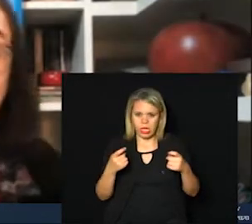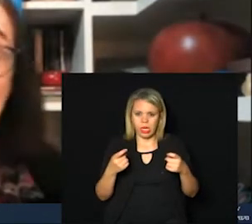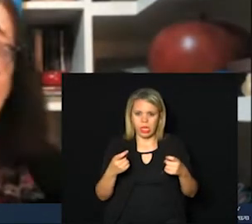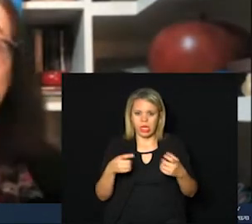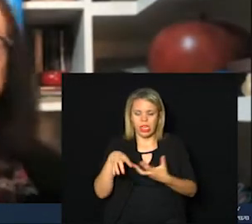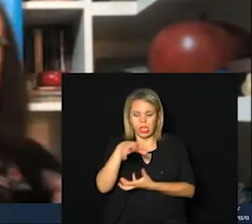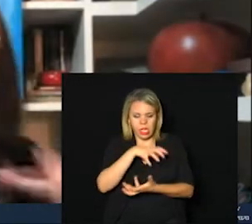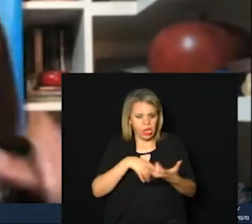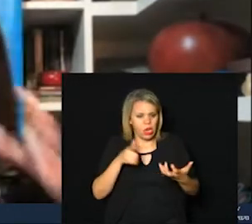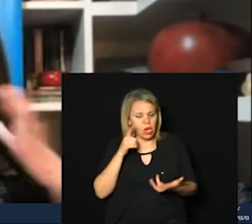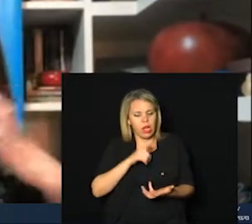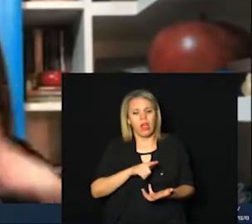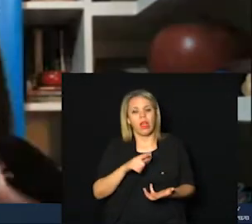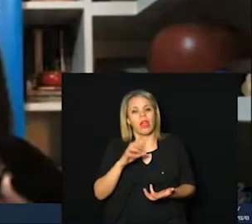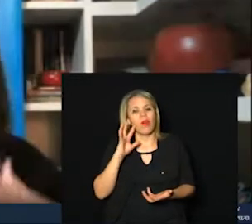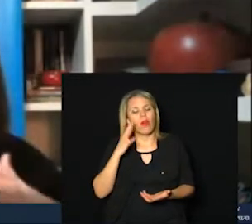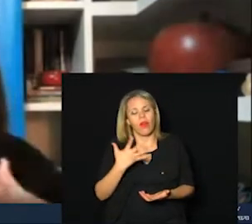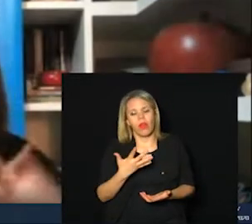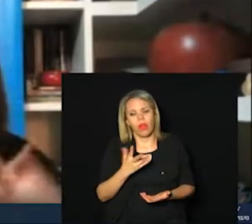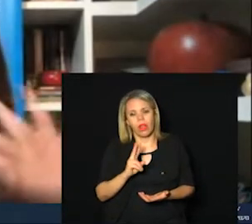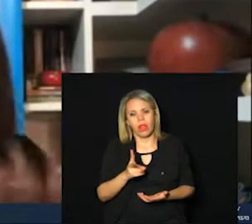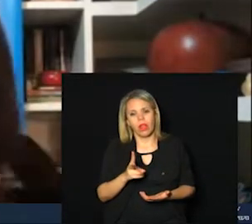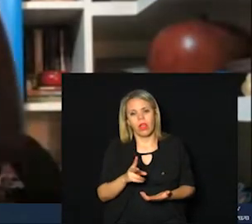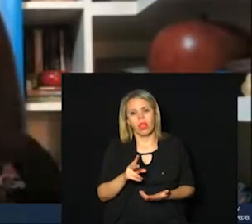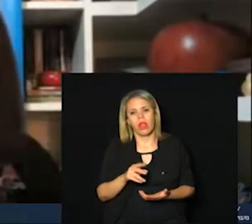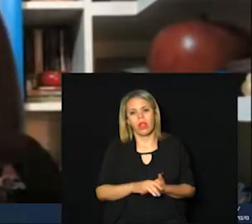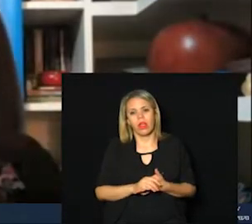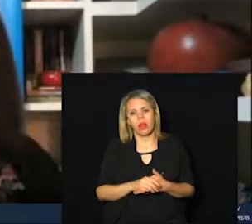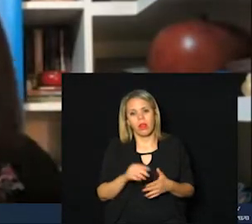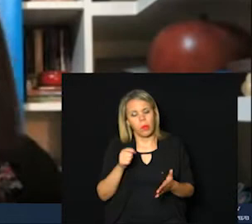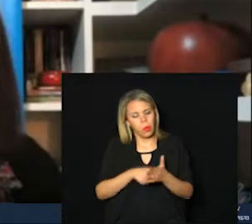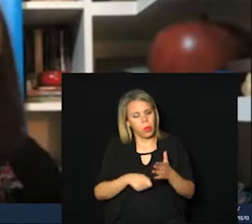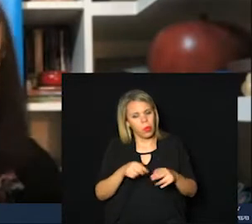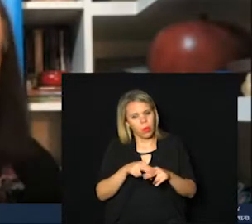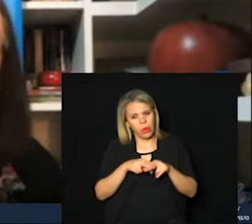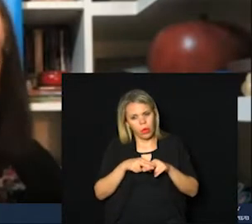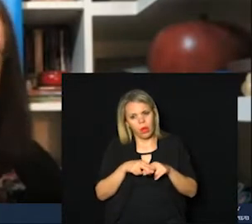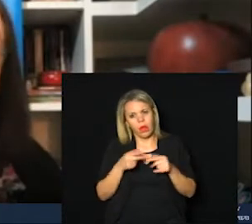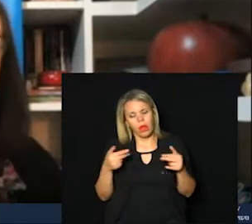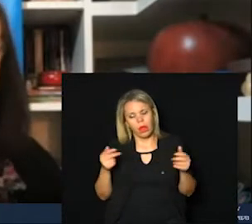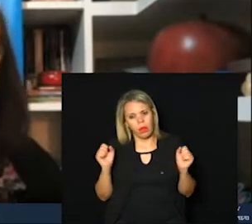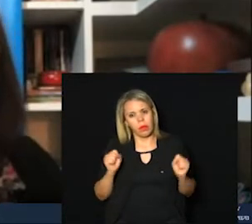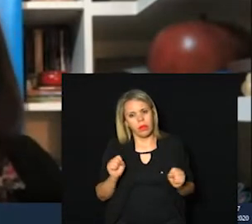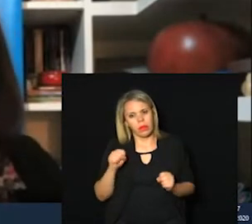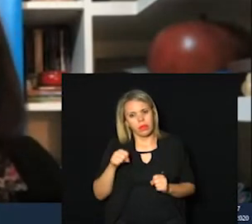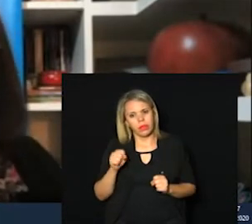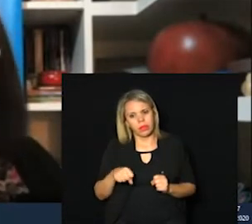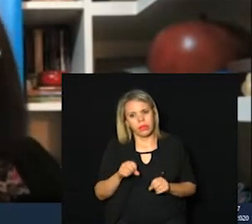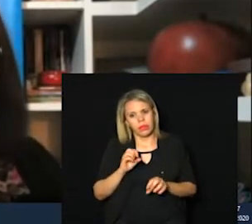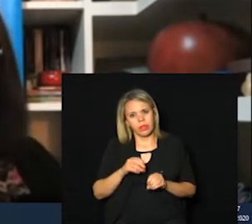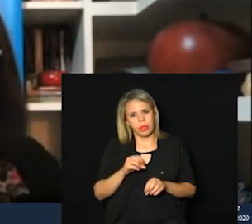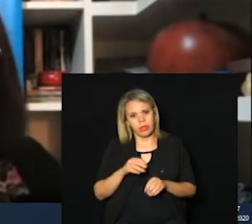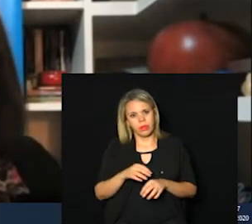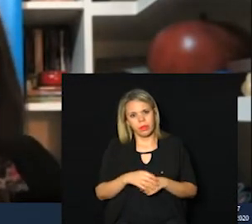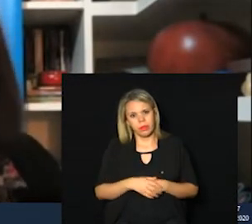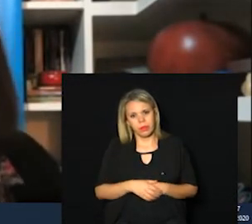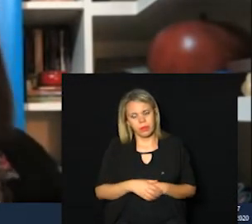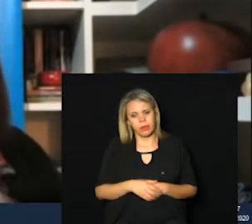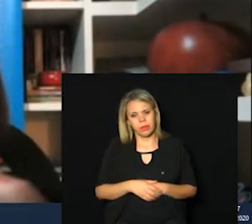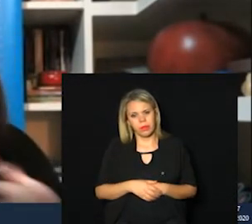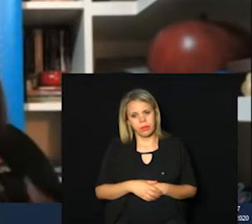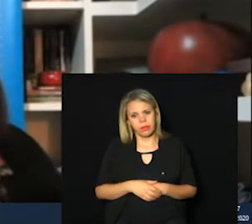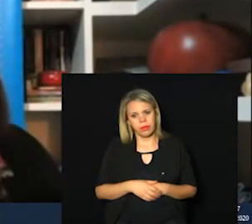conflitos, agindo sempre sobre as suas causas, é algo que pode sim ser ensinado. E